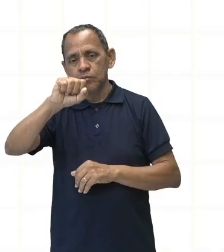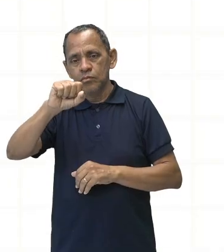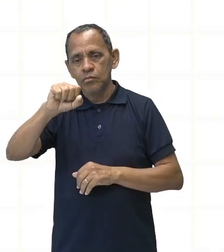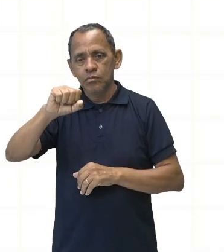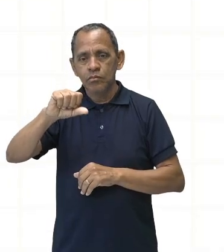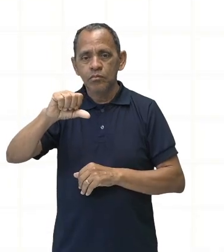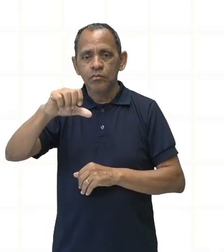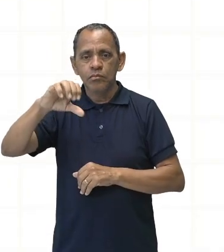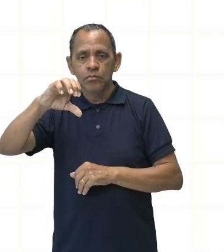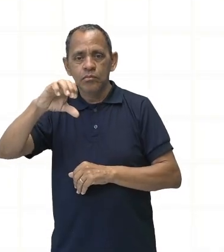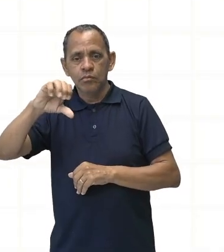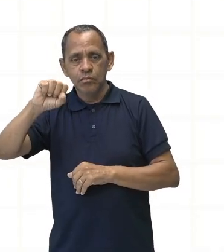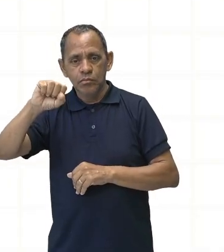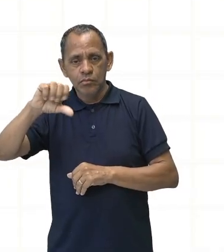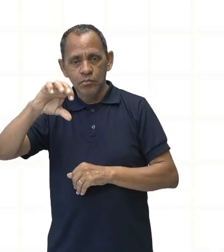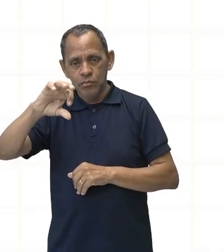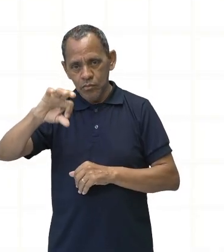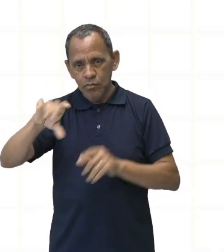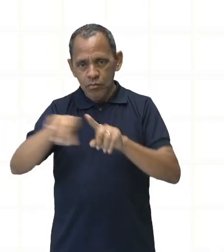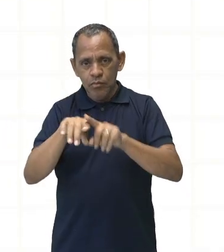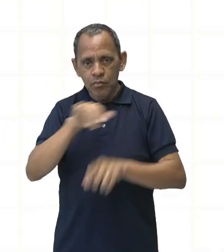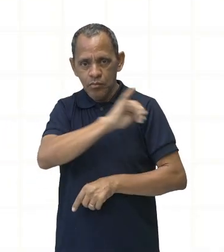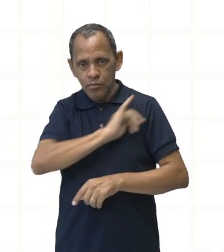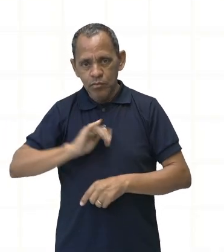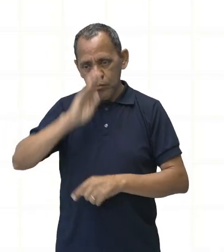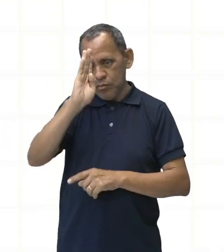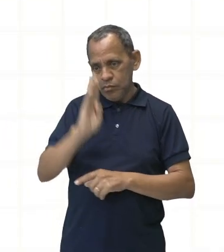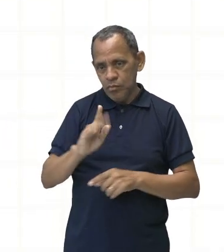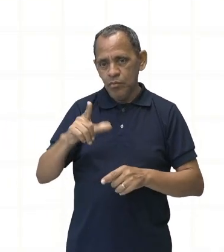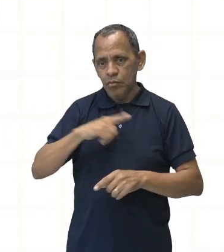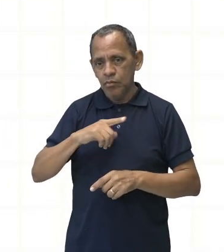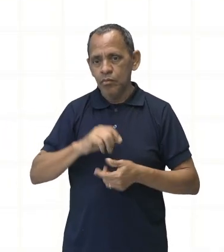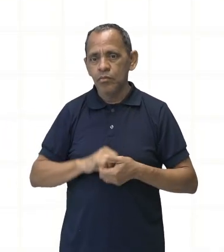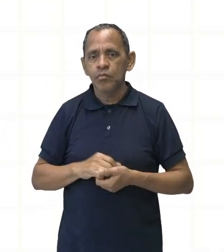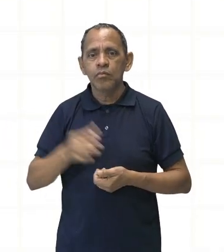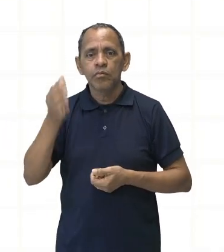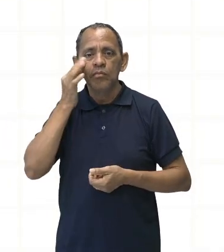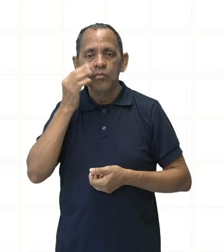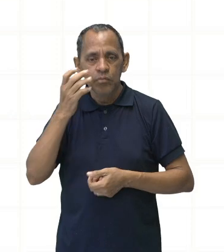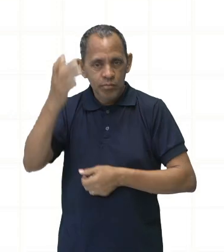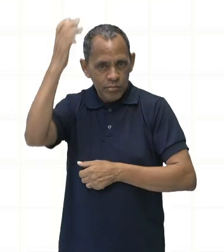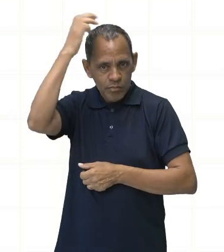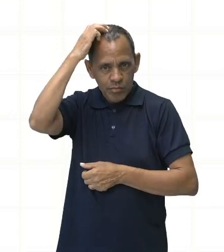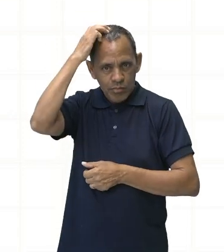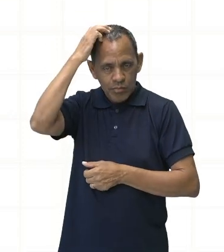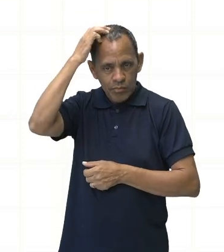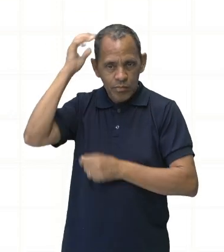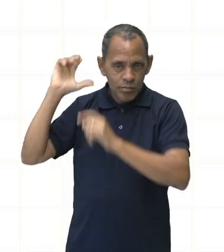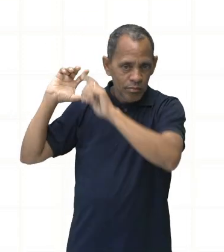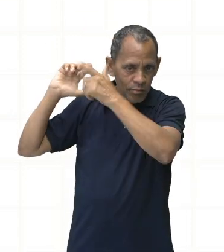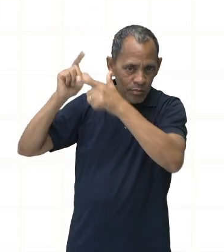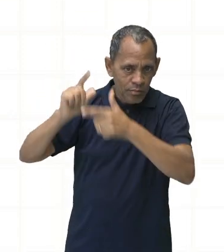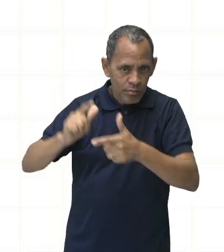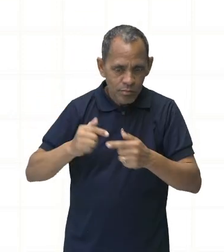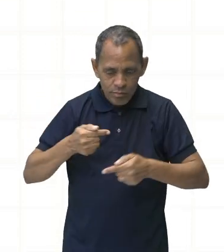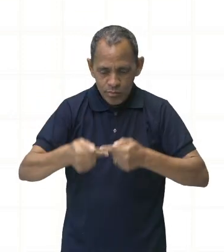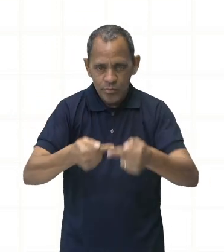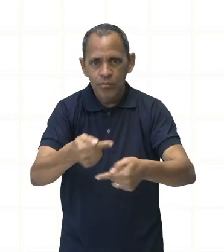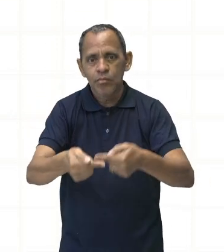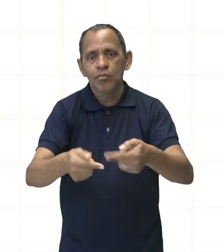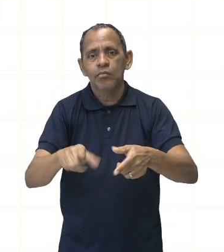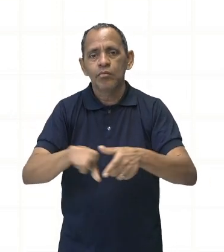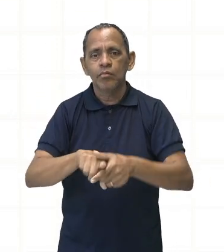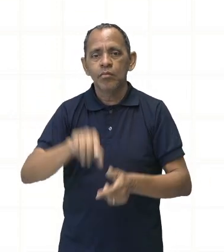chamamos de Império Brasileiro, certo? Temos aqui a presença da monarquia hereditária, a imagem